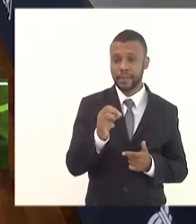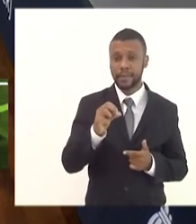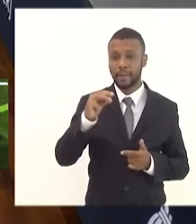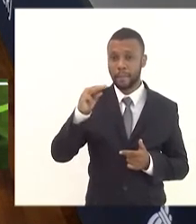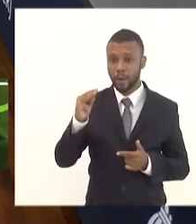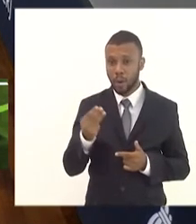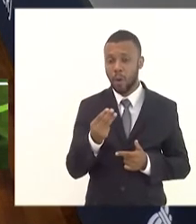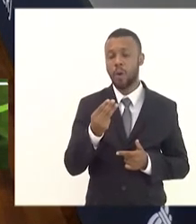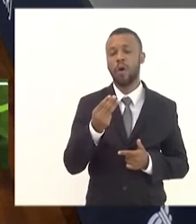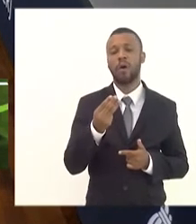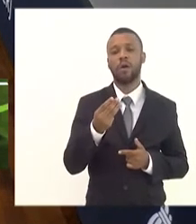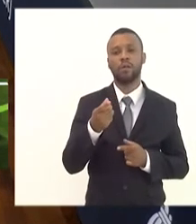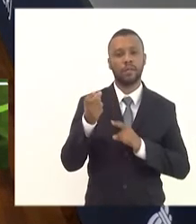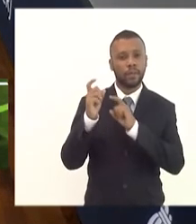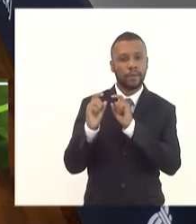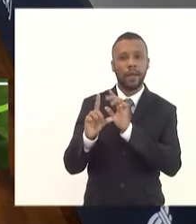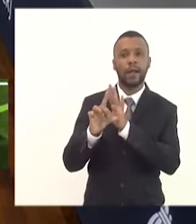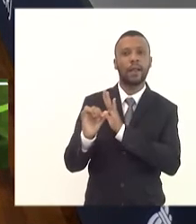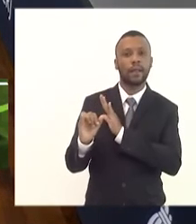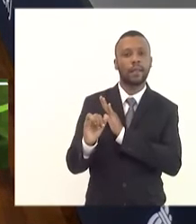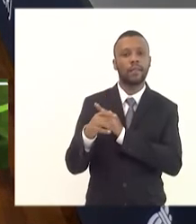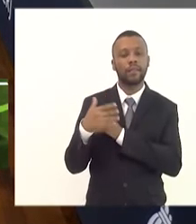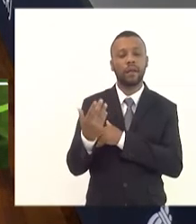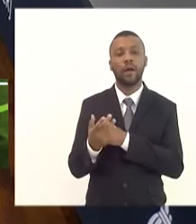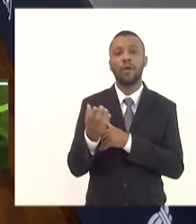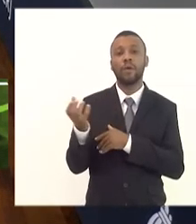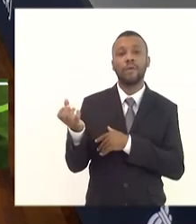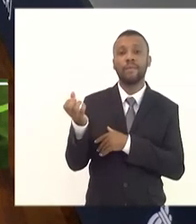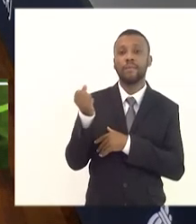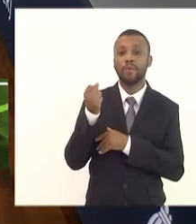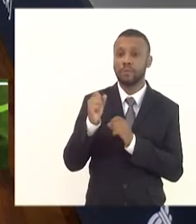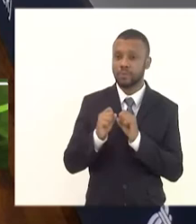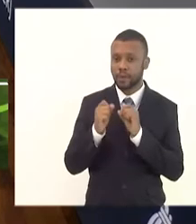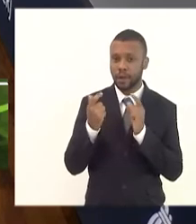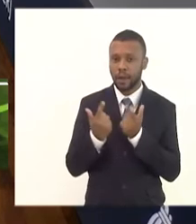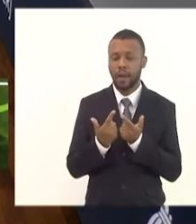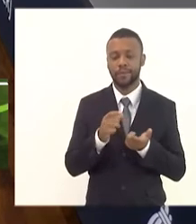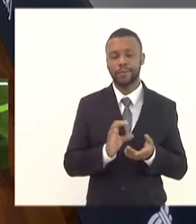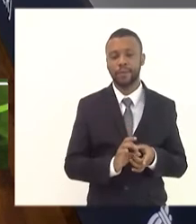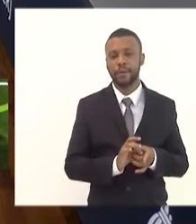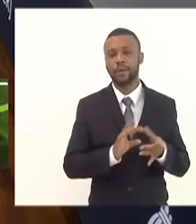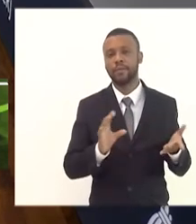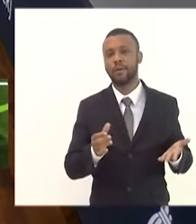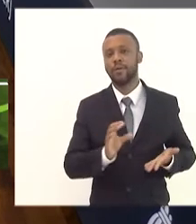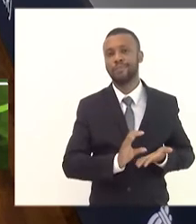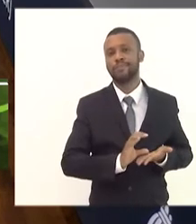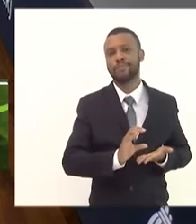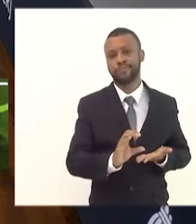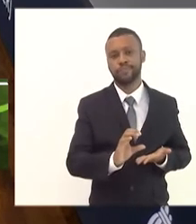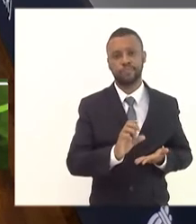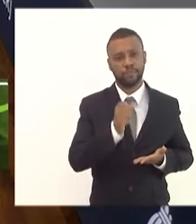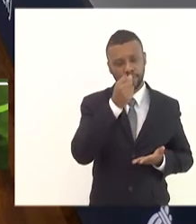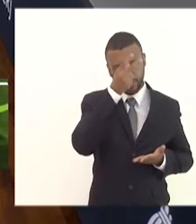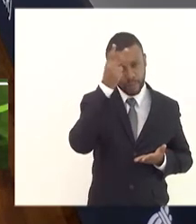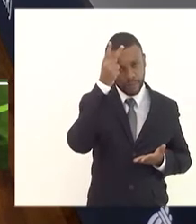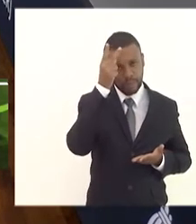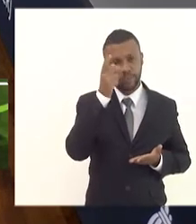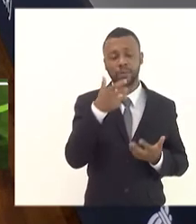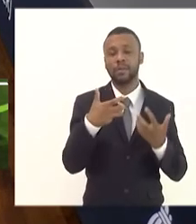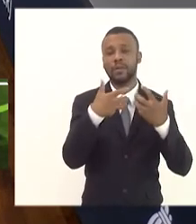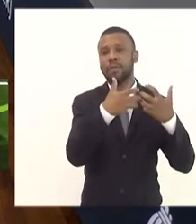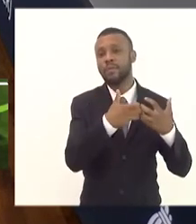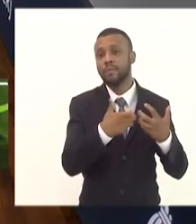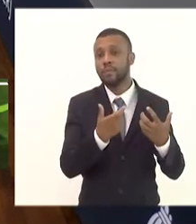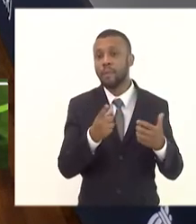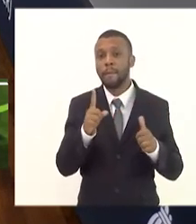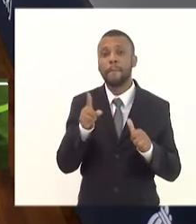lei, do seu fundo da Assembleia, liberou para o município de Petrópolis. Foi o primeiro dinheiro vivo que chegou lá